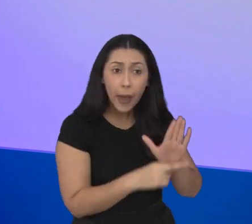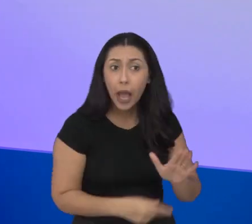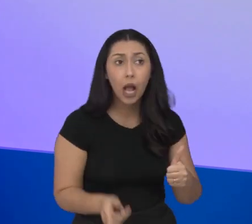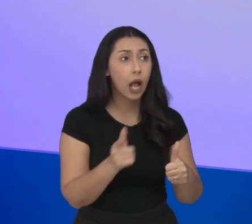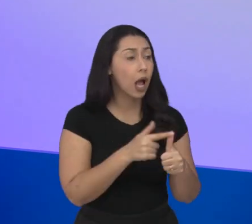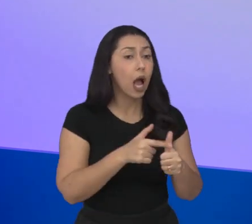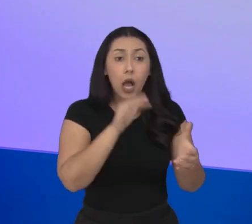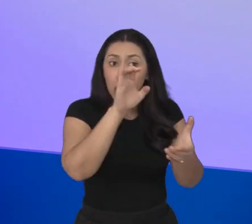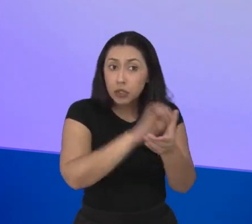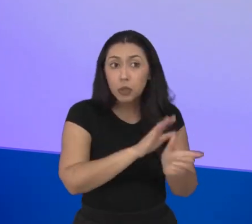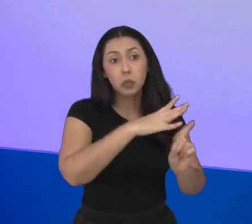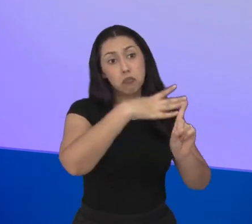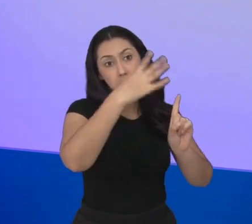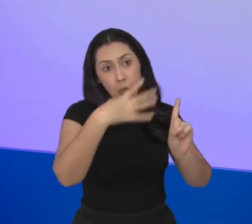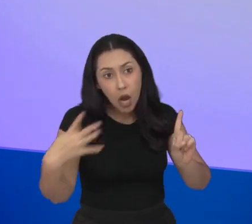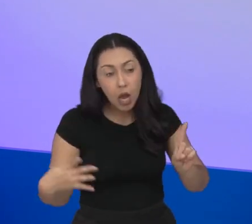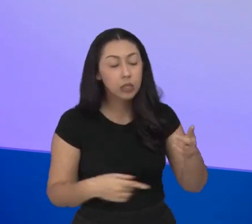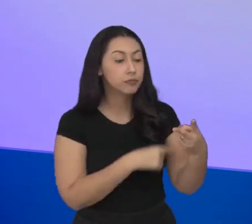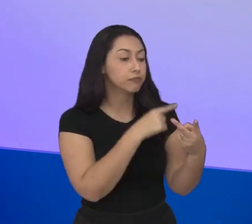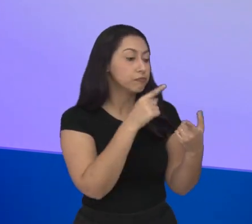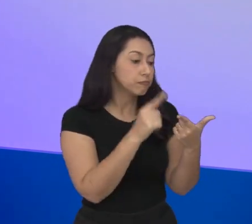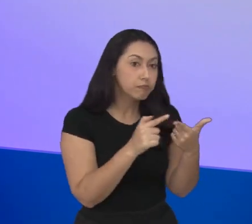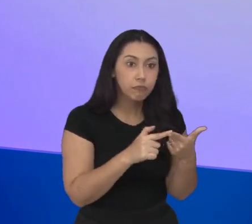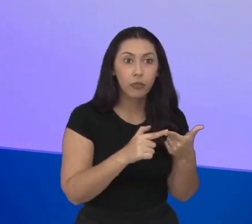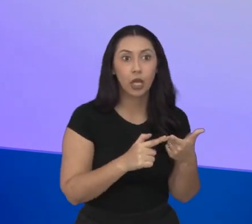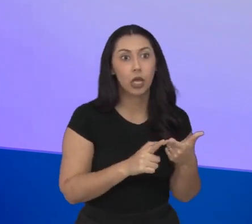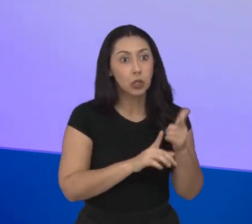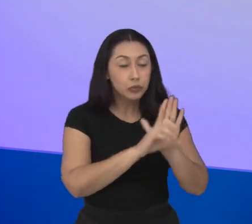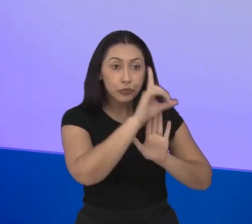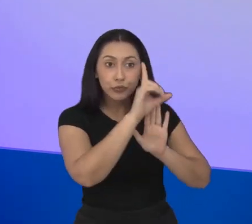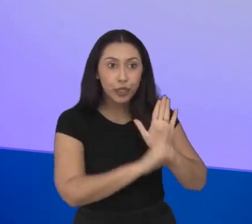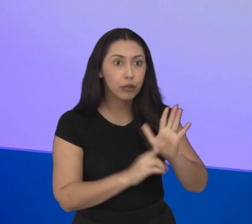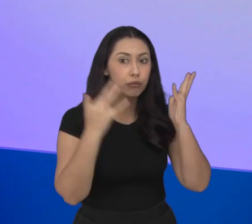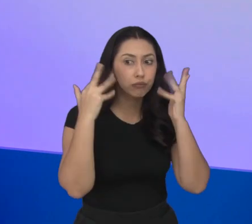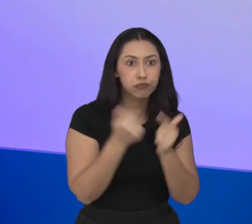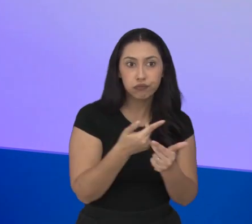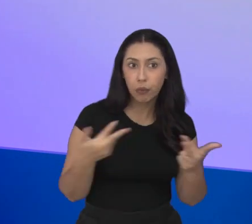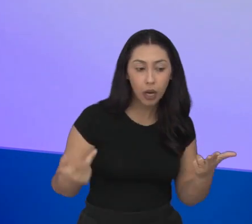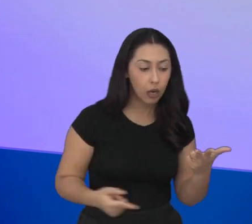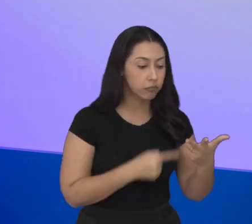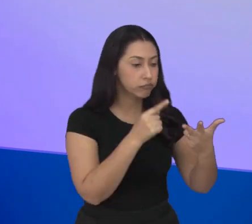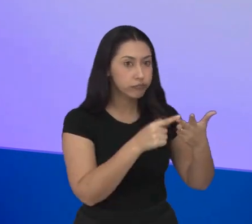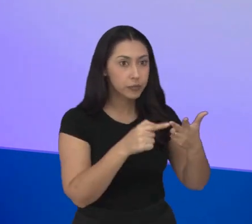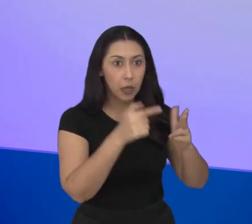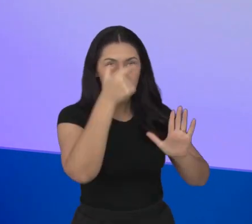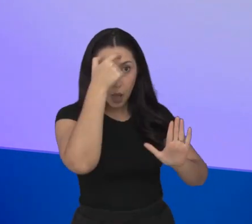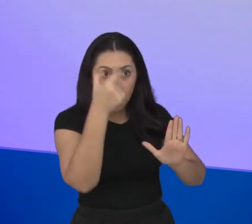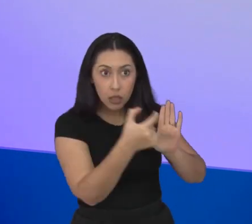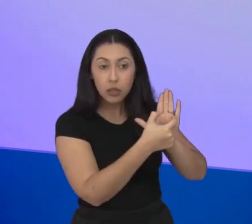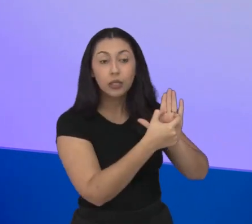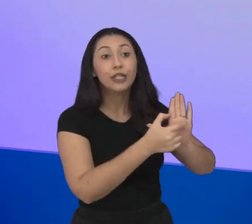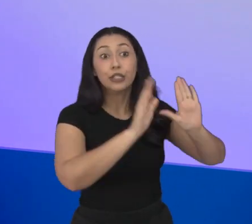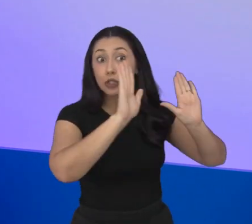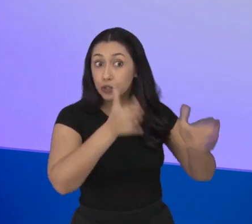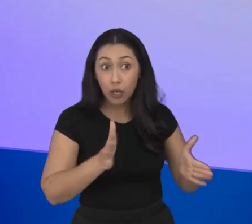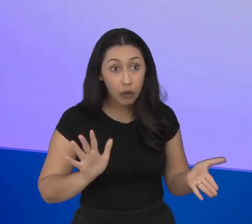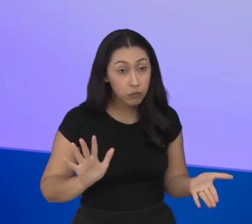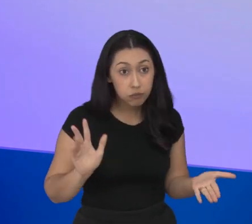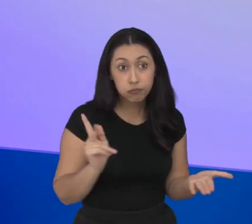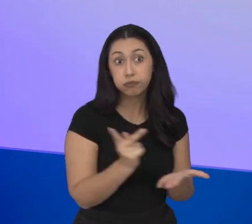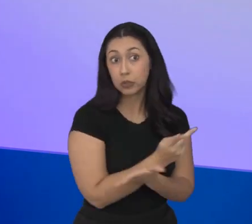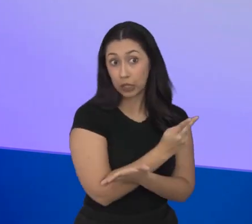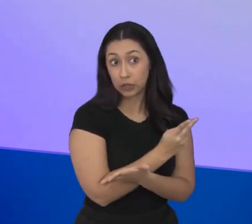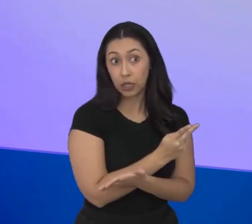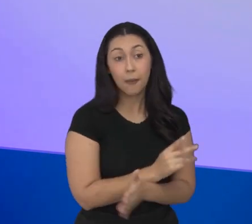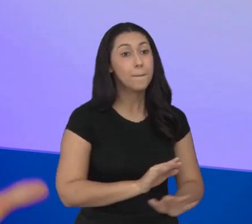o casamentos de pessoas do mesmo sexo, questões dos animais, inteligência artificial, isso já está acontecendo na nossa